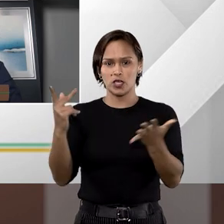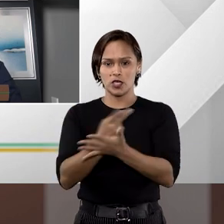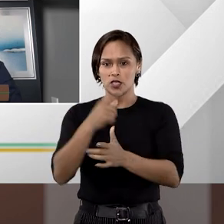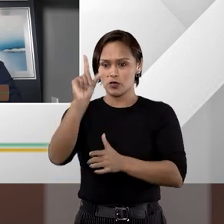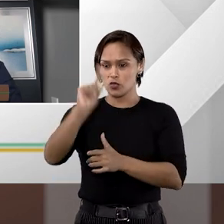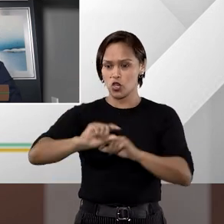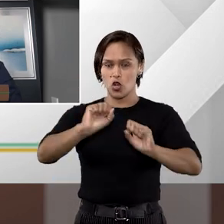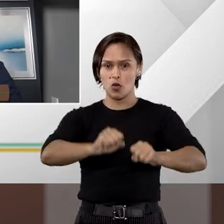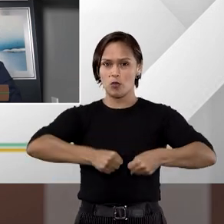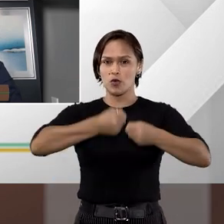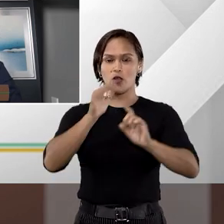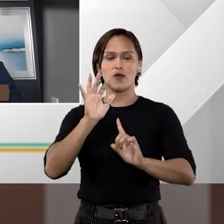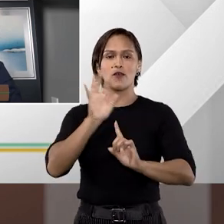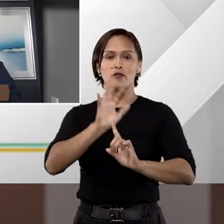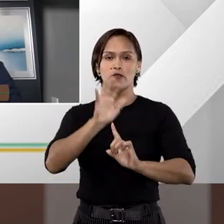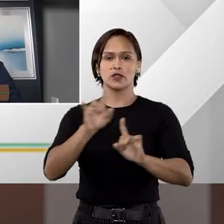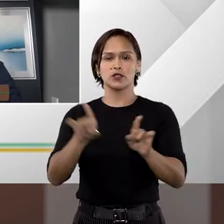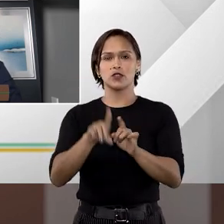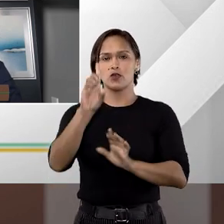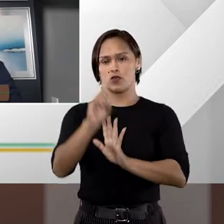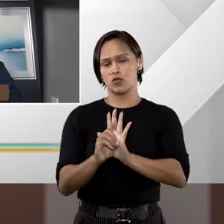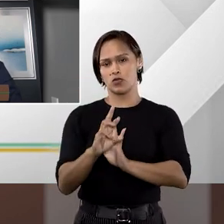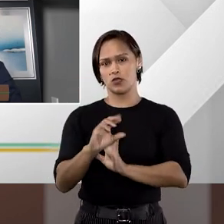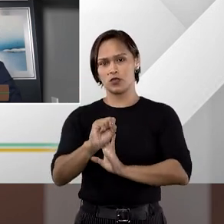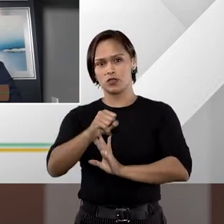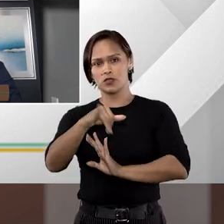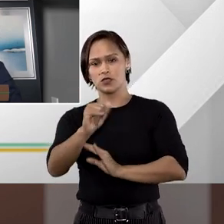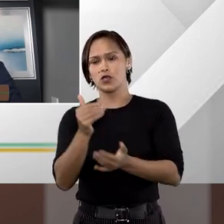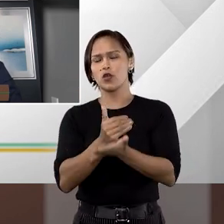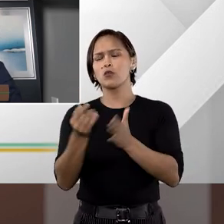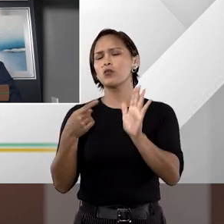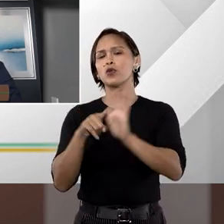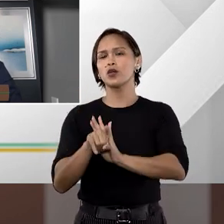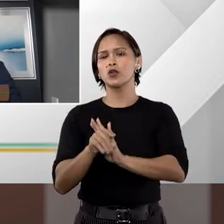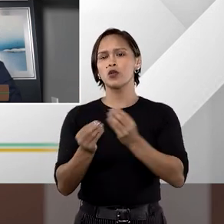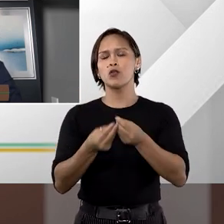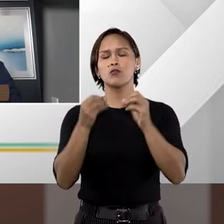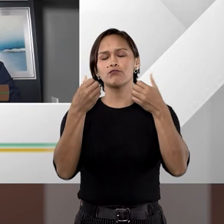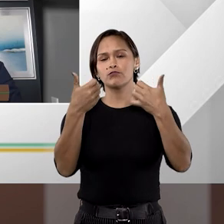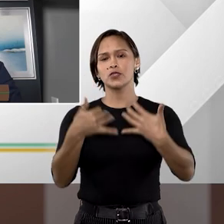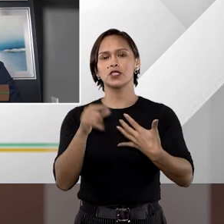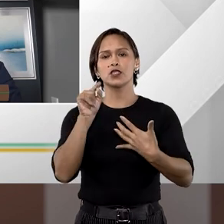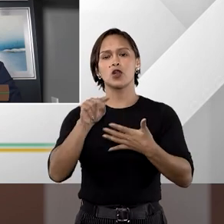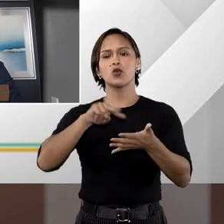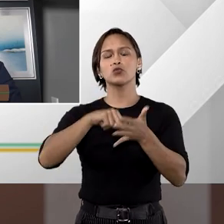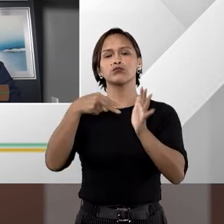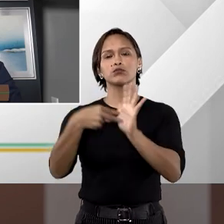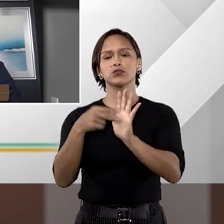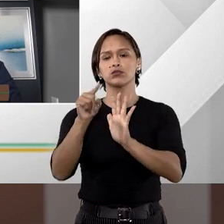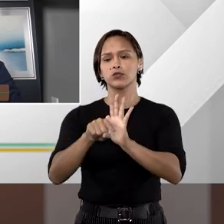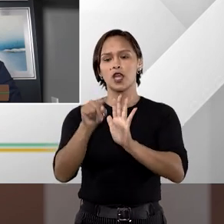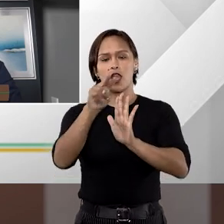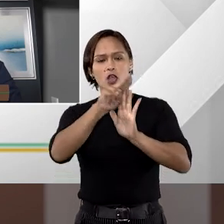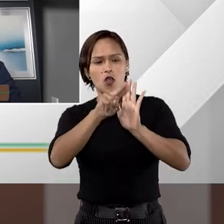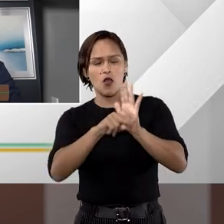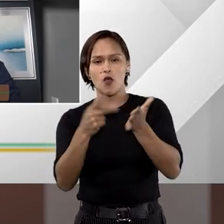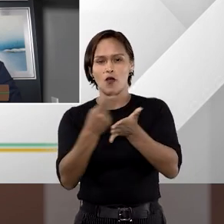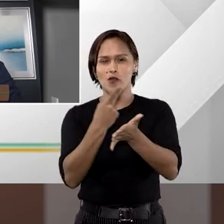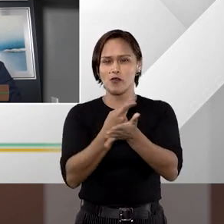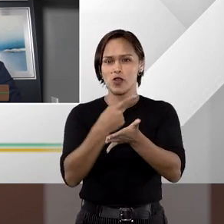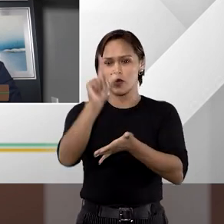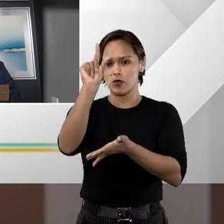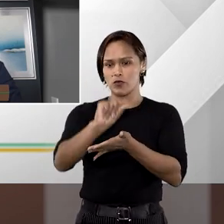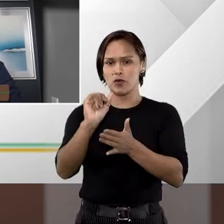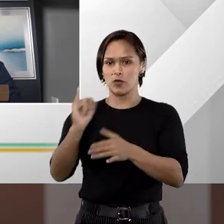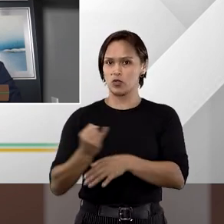infrações penais de menor potencial ofensivo Dr Sérgio Araújo começando pelo senhor só poderia explicar Então o que seriam Tais infrações